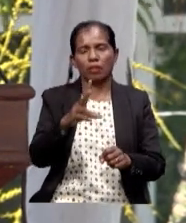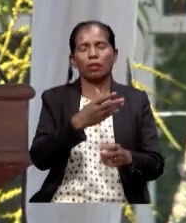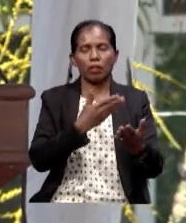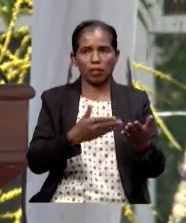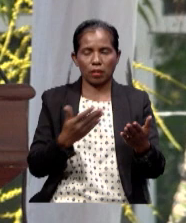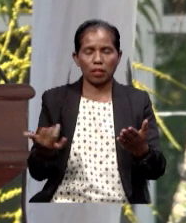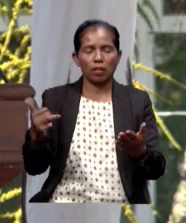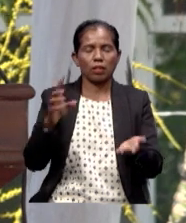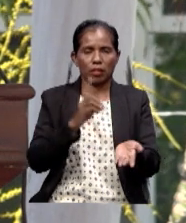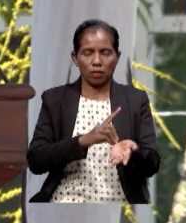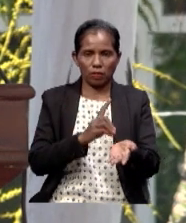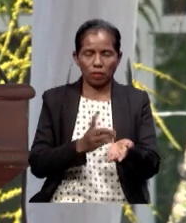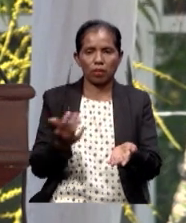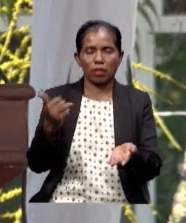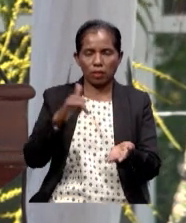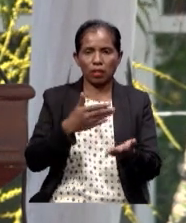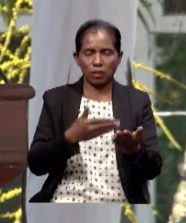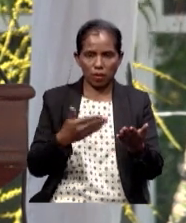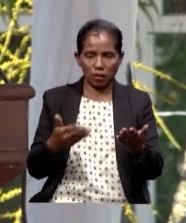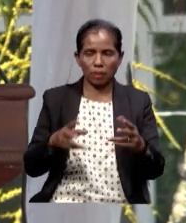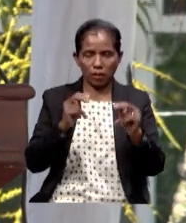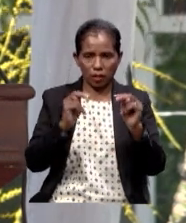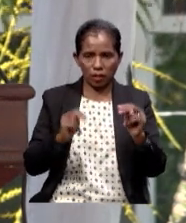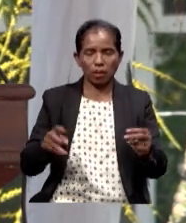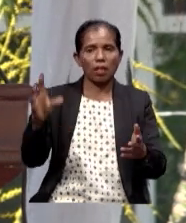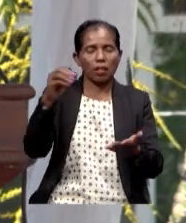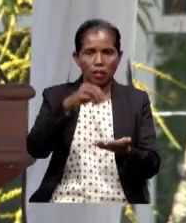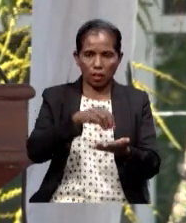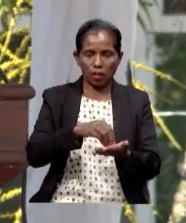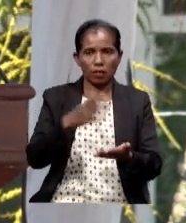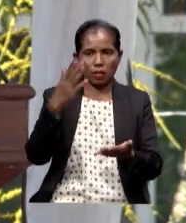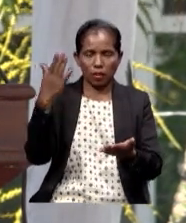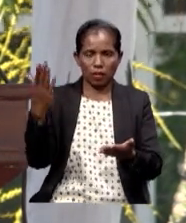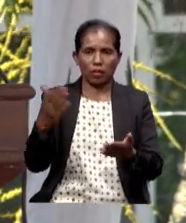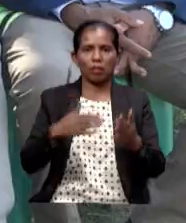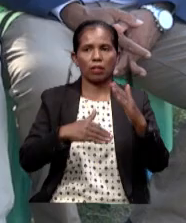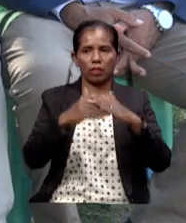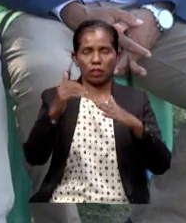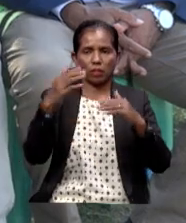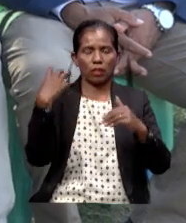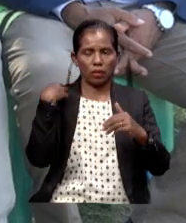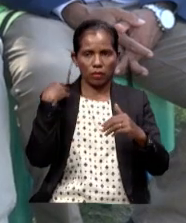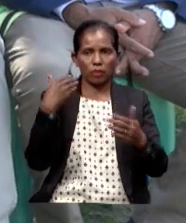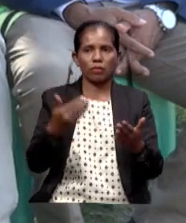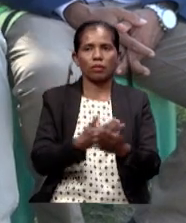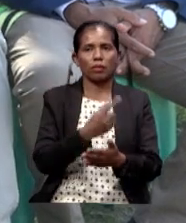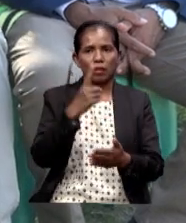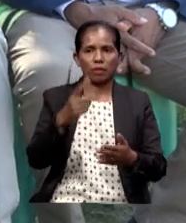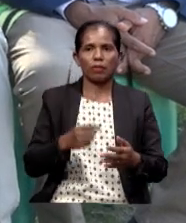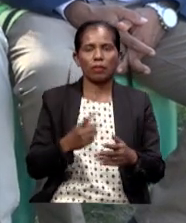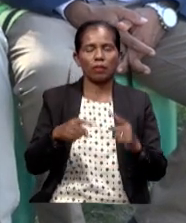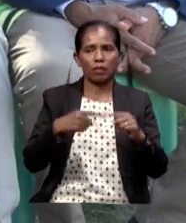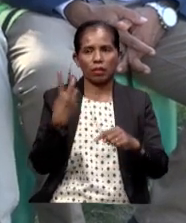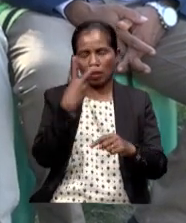equipamentos médicos nebe mak pri precisa tu preenche e ha ia edifício ida ne bem ida com a haré com